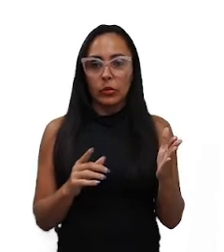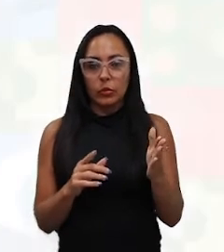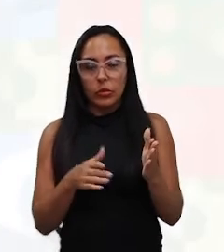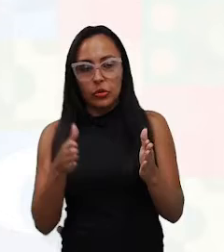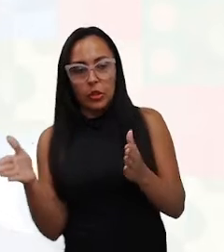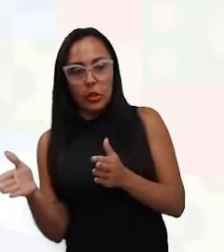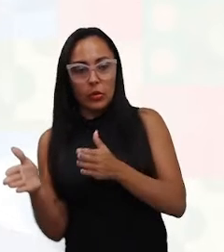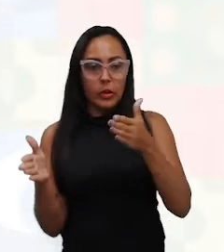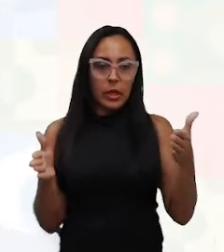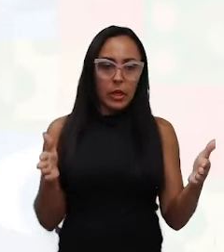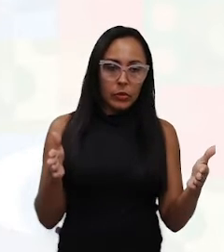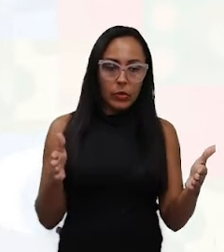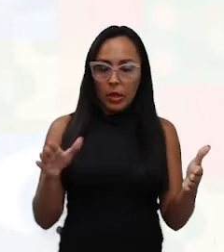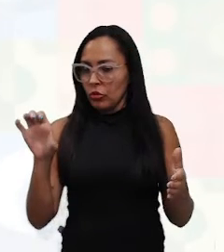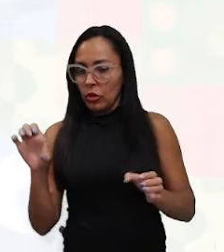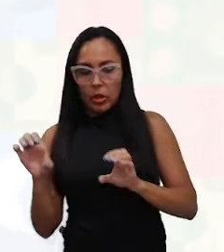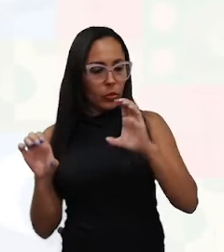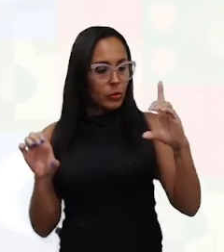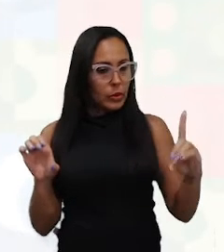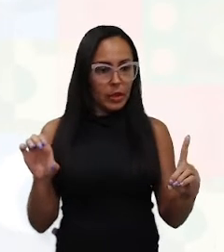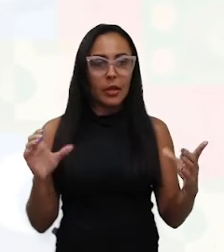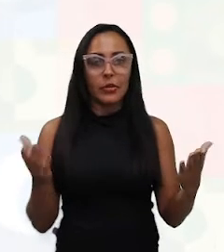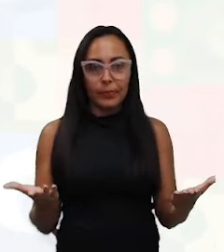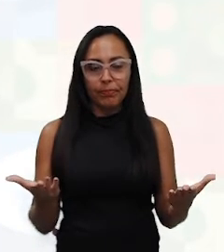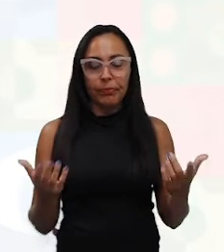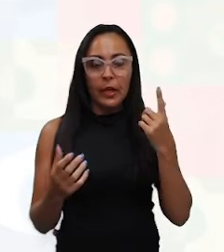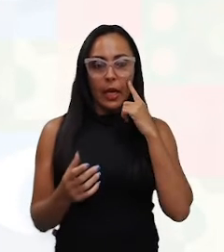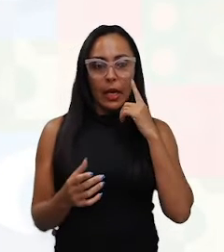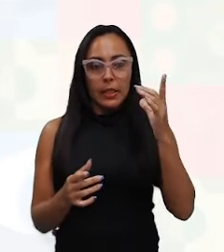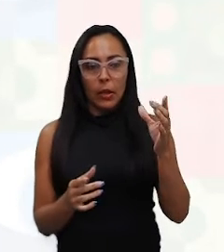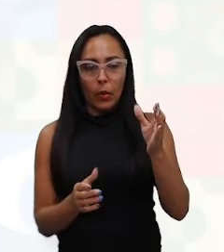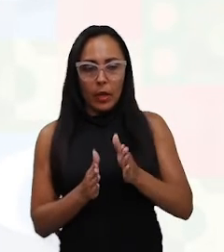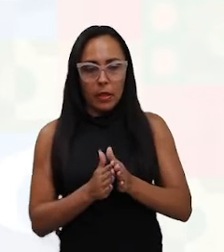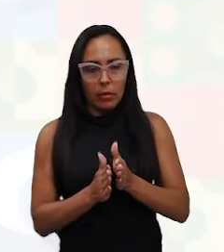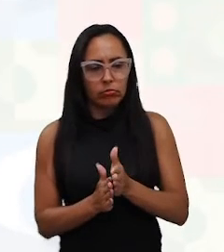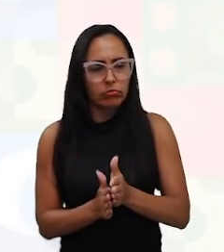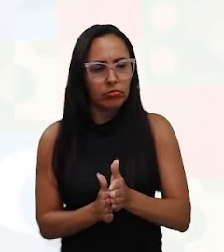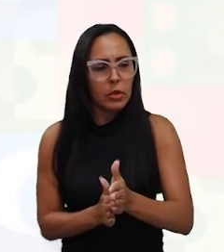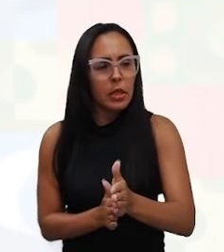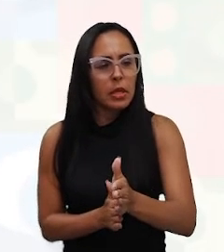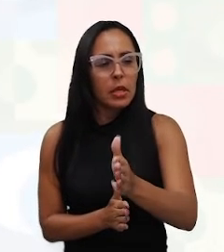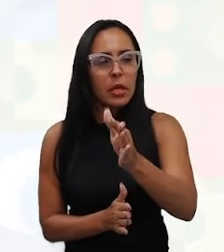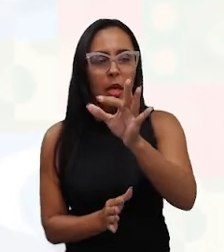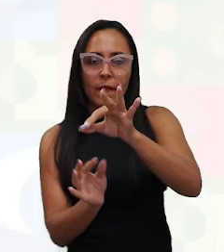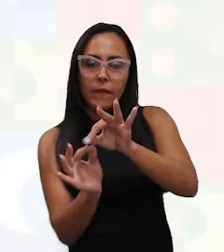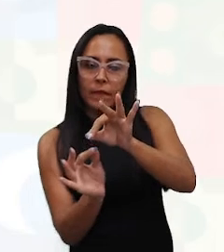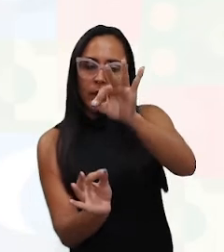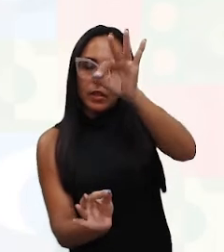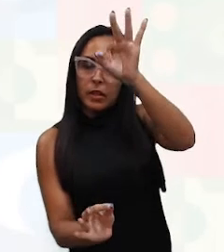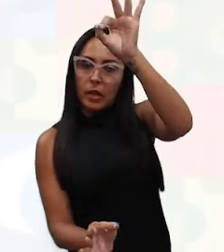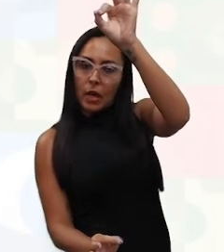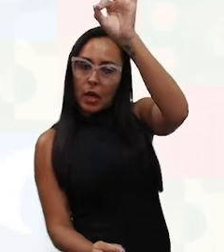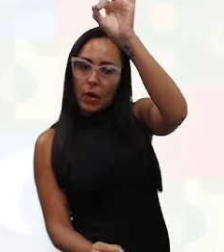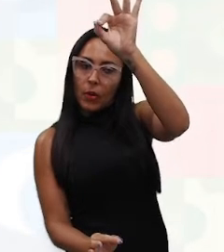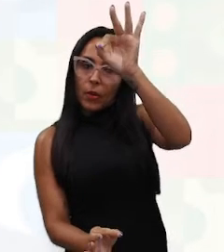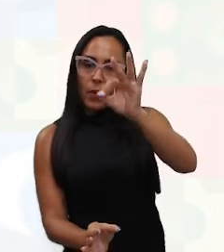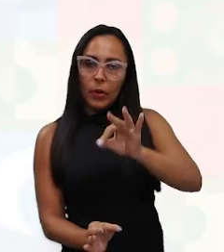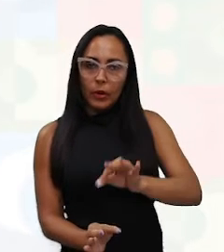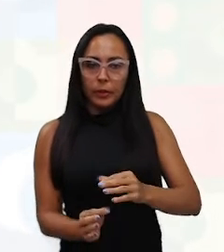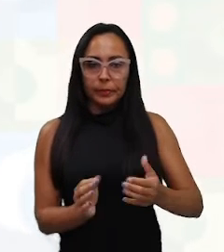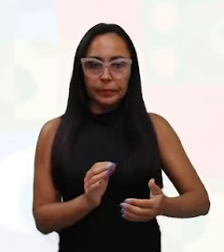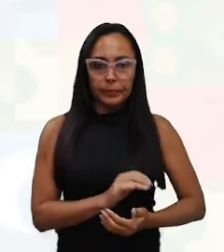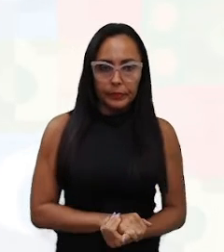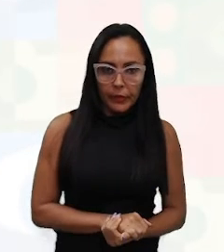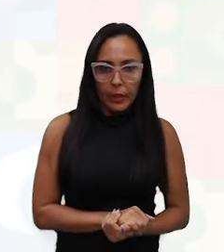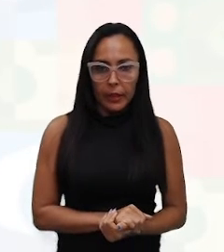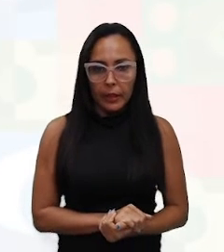direito. Então, essa linha vertical, ela fica perpendicular à linha do horizonte e é chamado de ponto